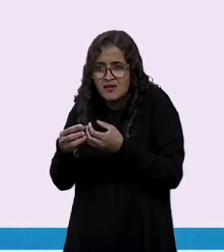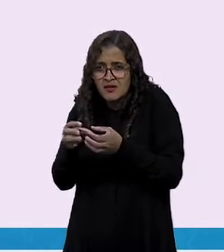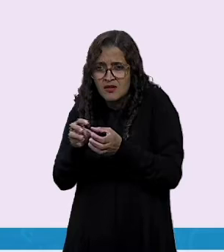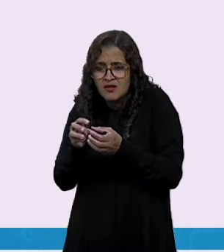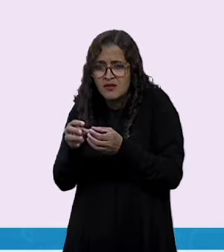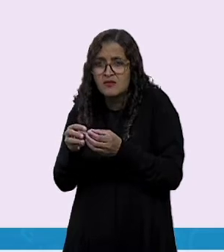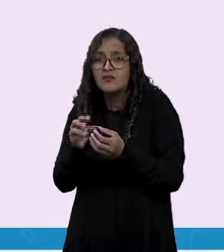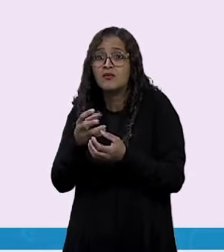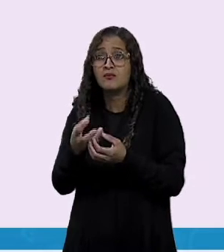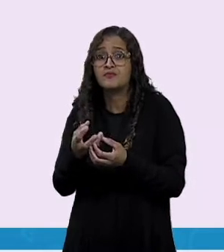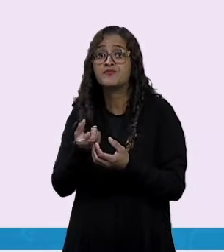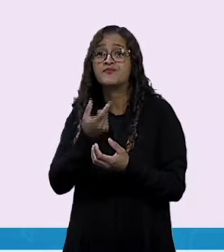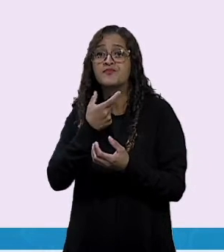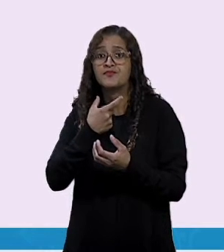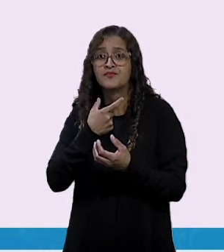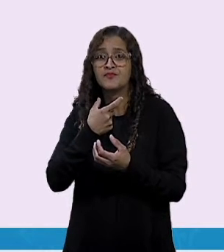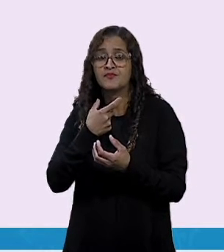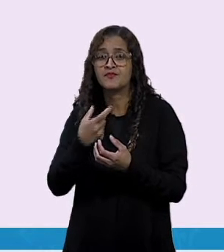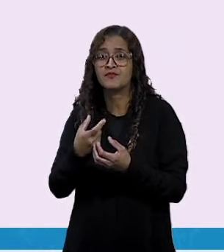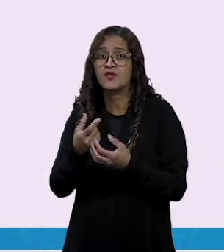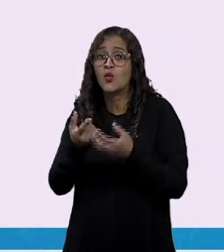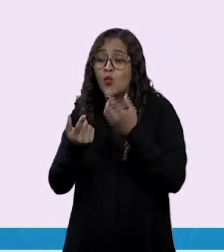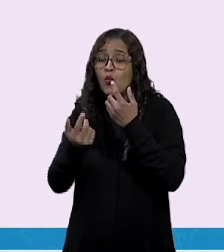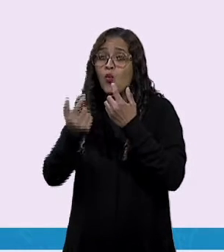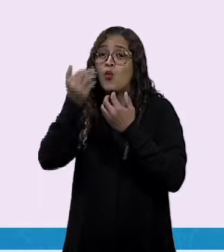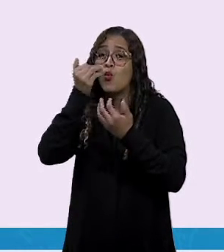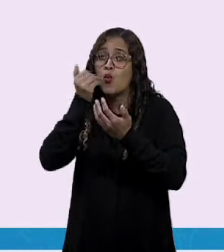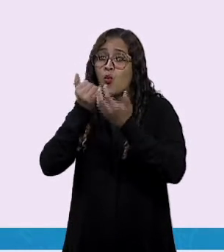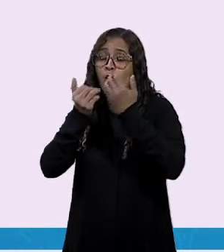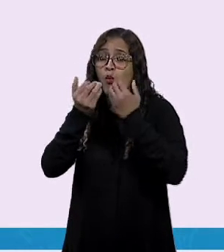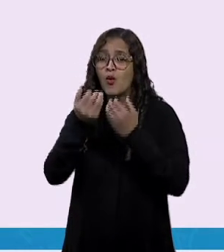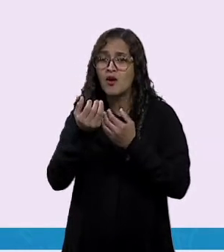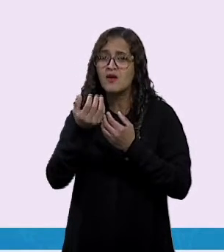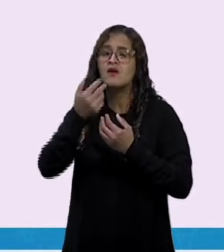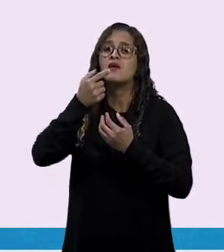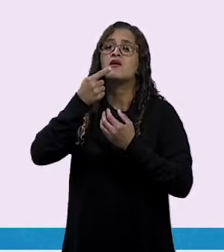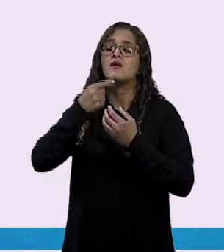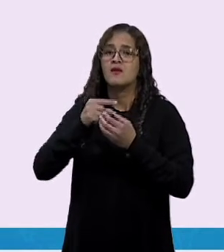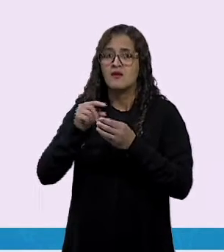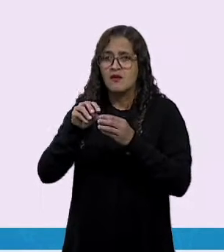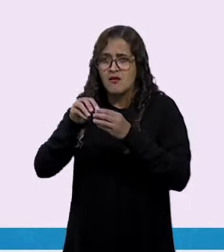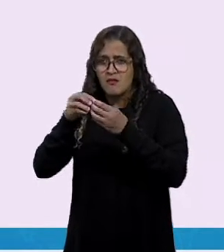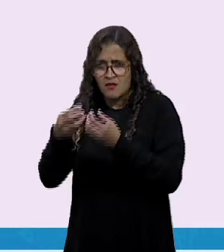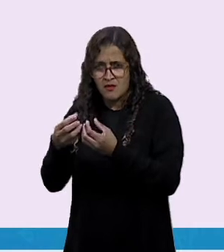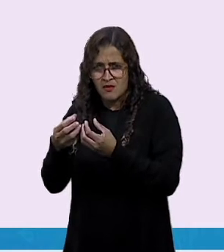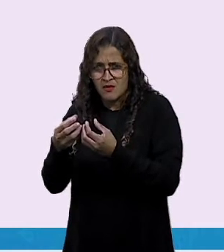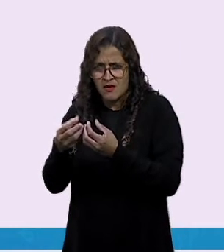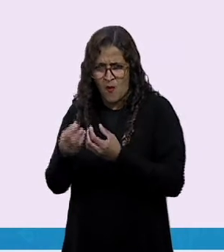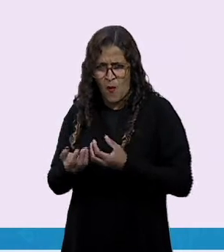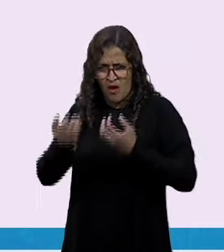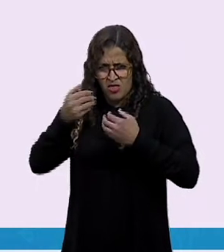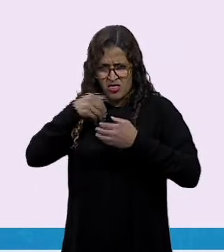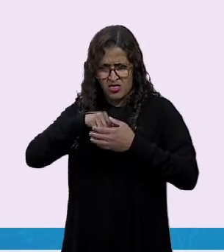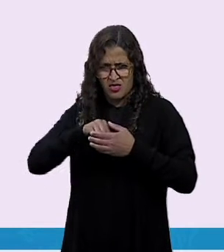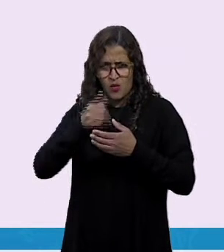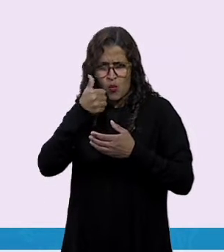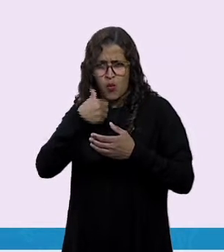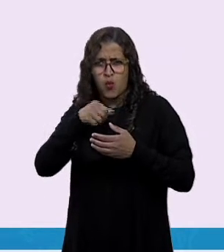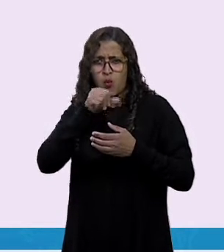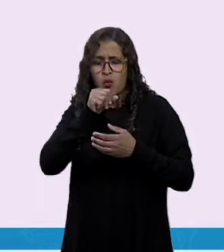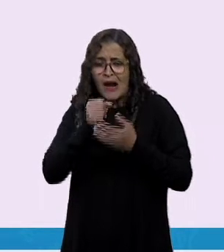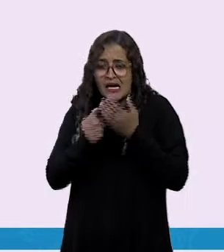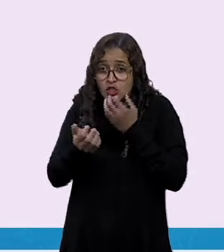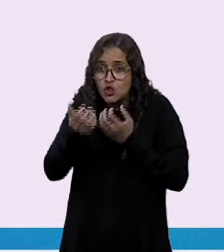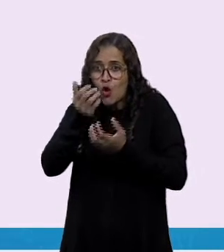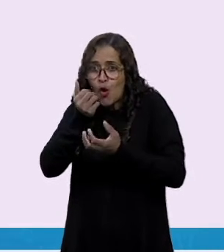vitelínico, que é onde ele pega esse alimento. Não tem as cascas que quebrou lá dentro da mamãe mesmo, ele começa a se alimentar